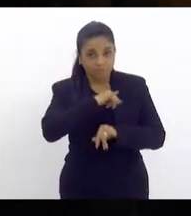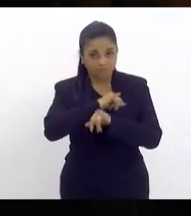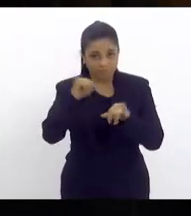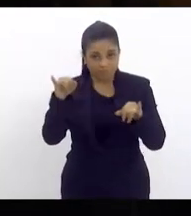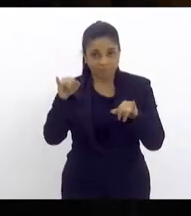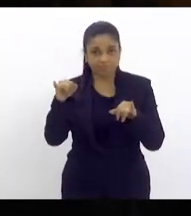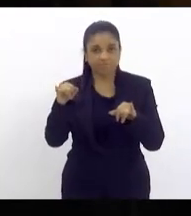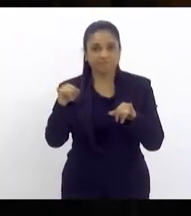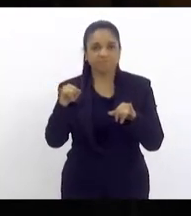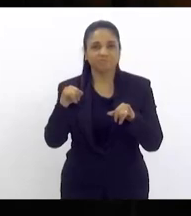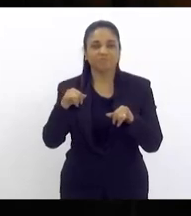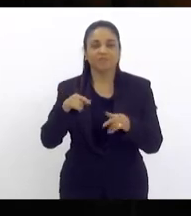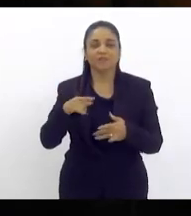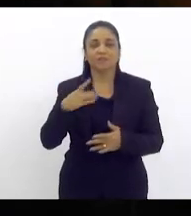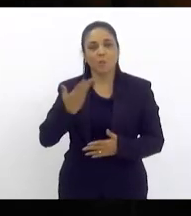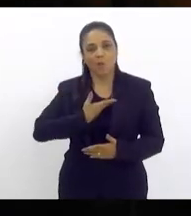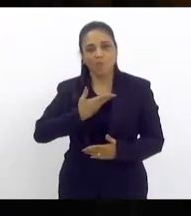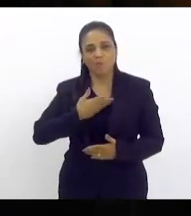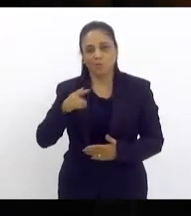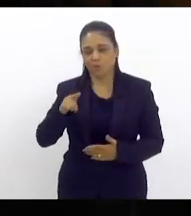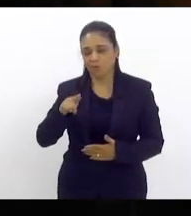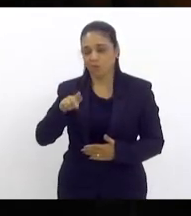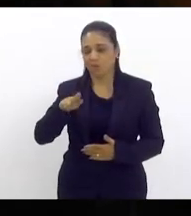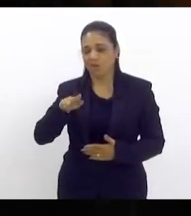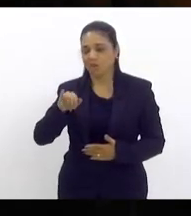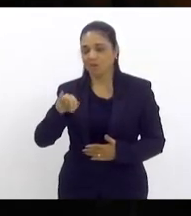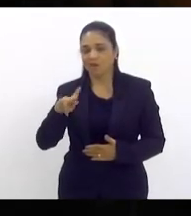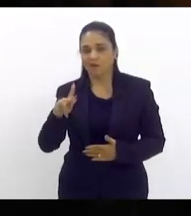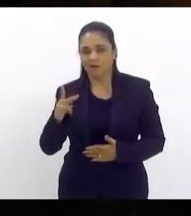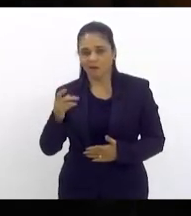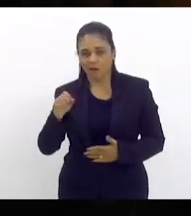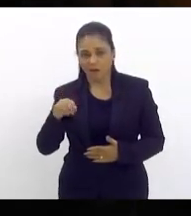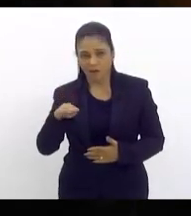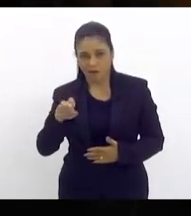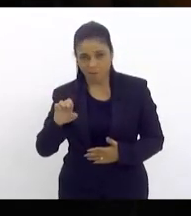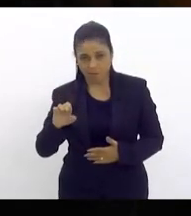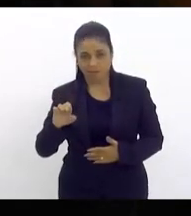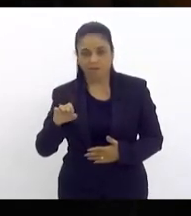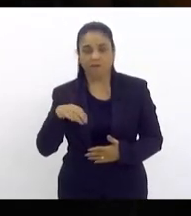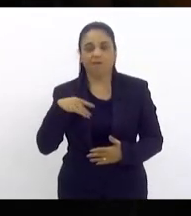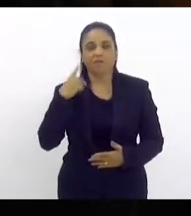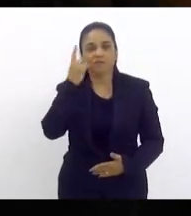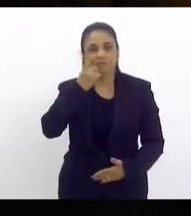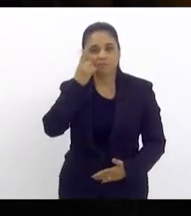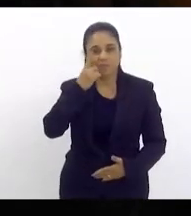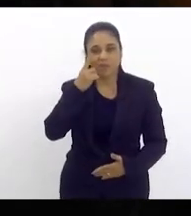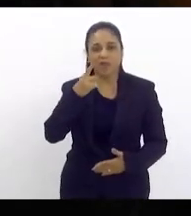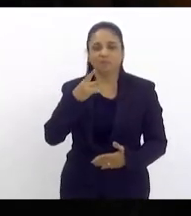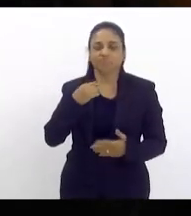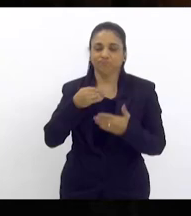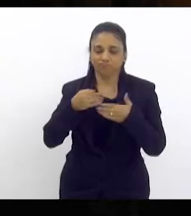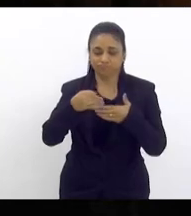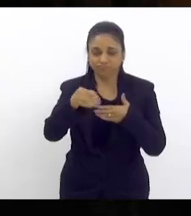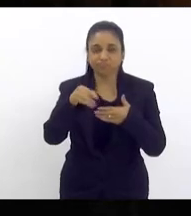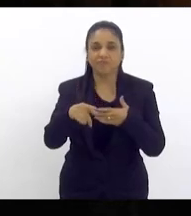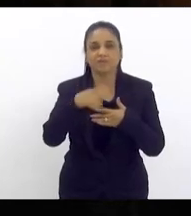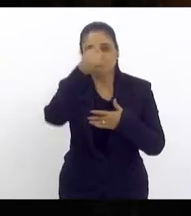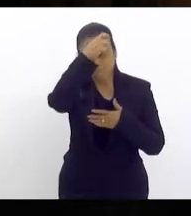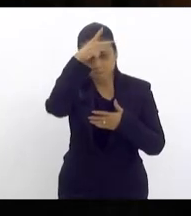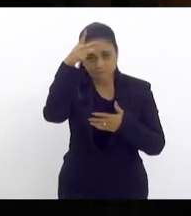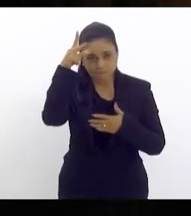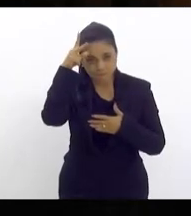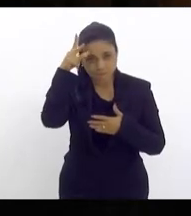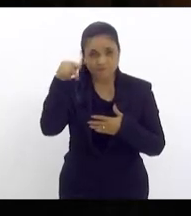é Guilherme boulos nossos deputado federal e que em breve será nosso prefeito da cidade de São Paulo